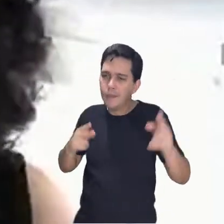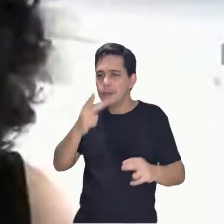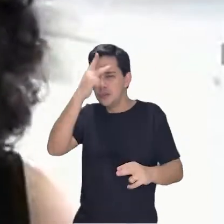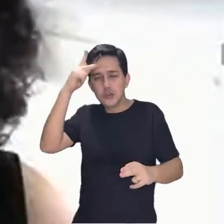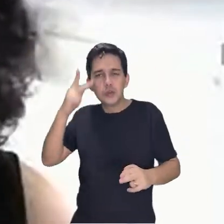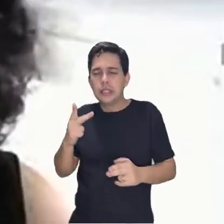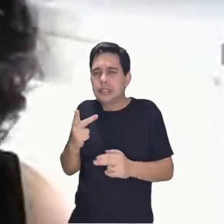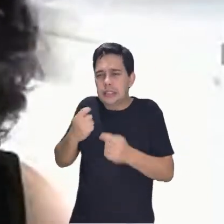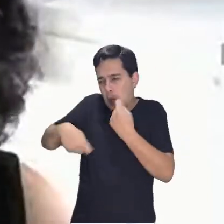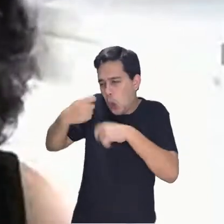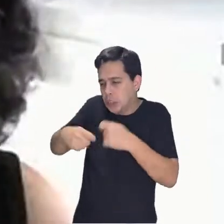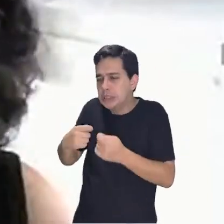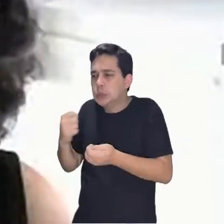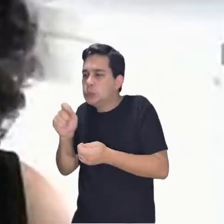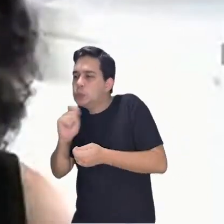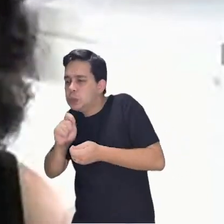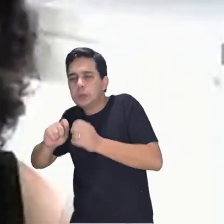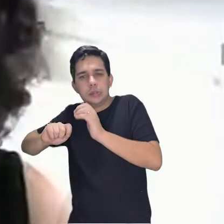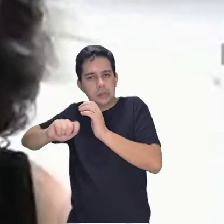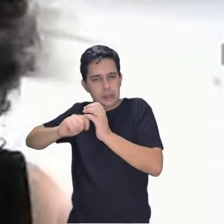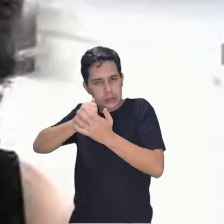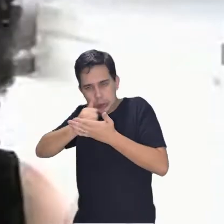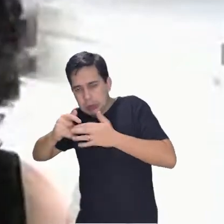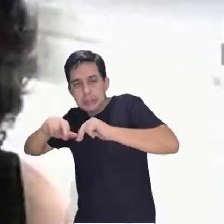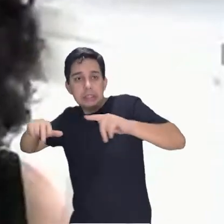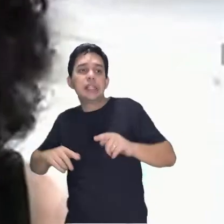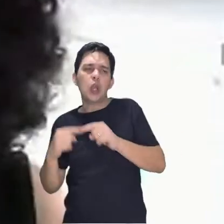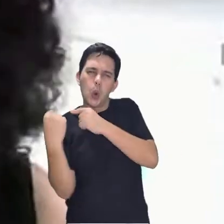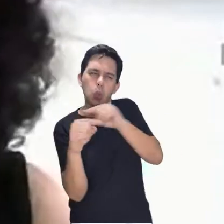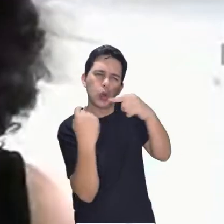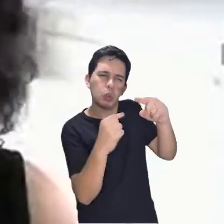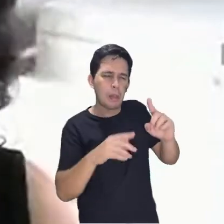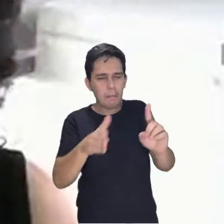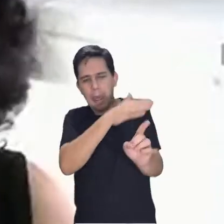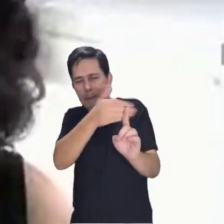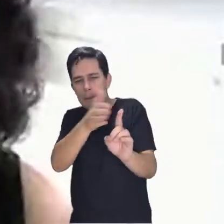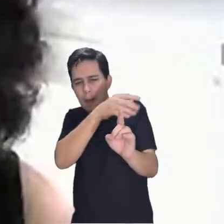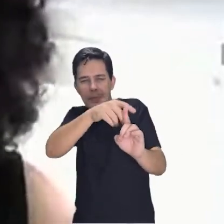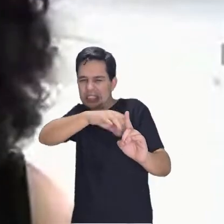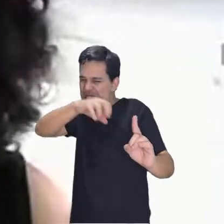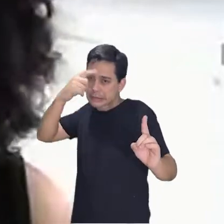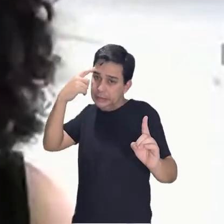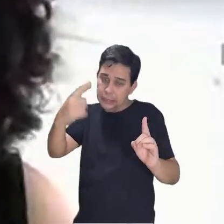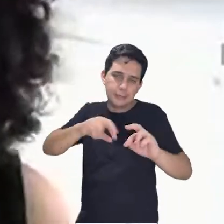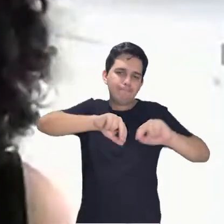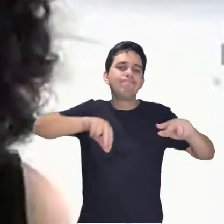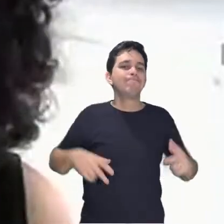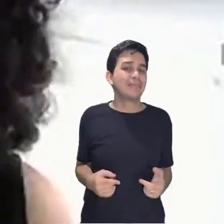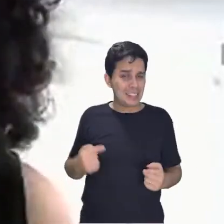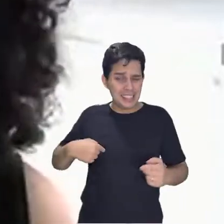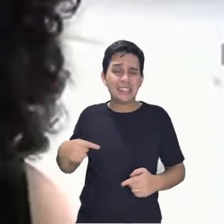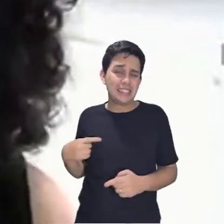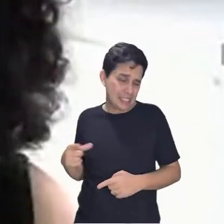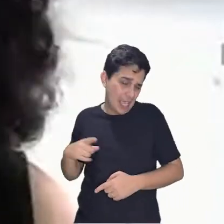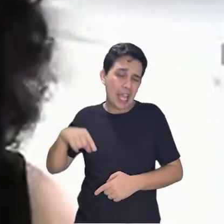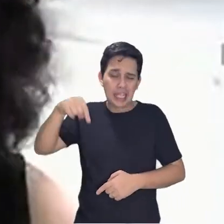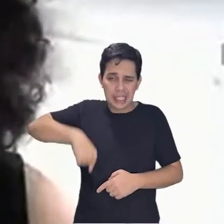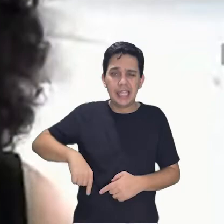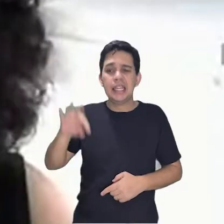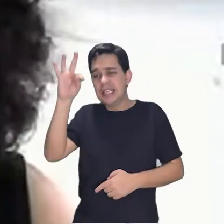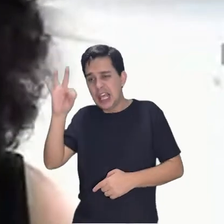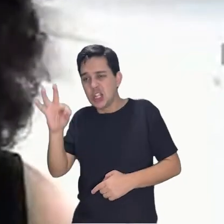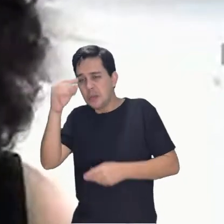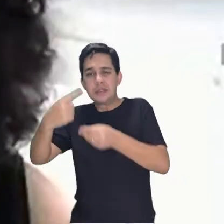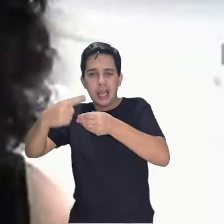está em investigação. Isso, infelizmente, tem se tornado uma certa rotina, tanto aqui em Teresópolis, como em vários